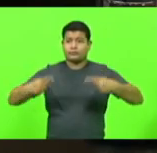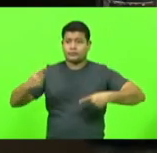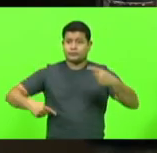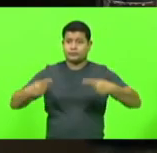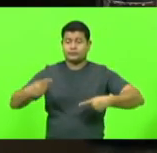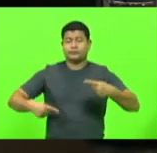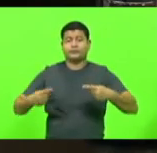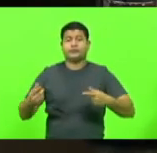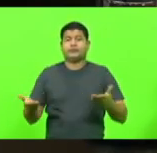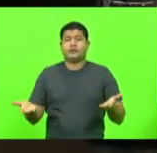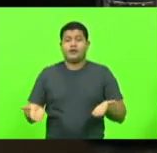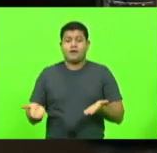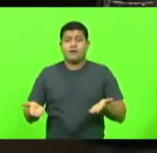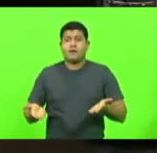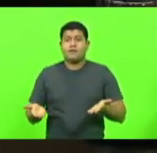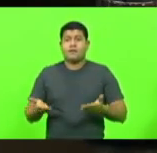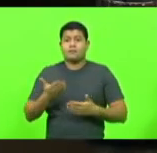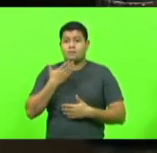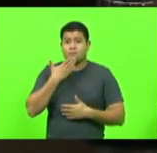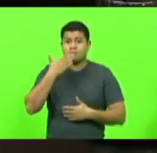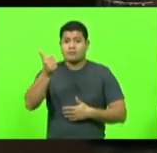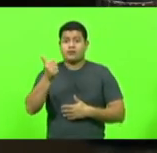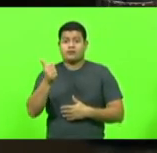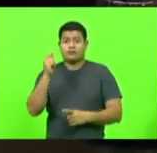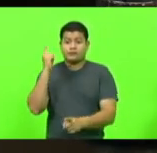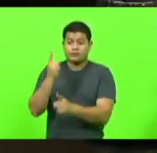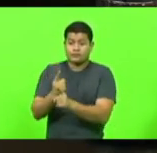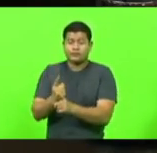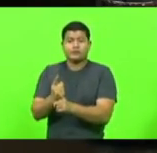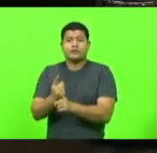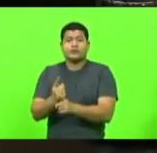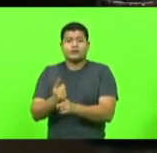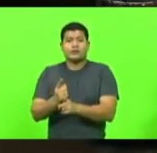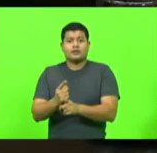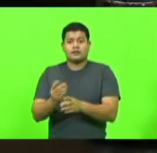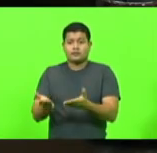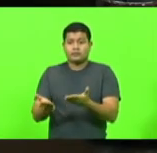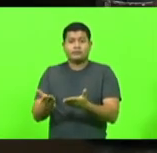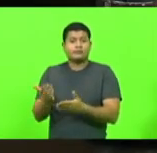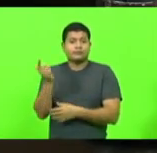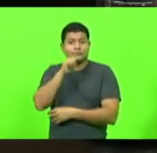melhor para acharmos essa solução.